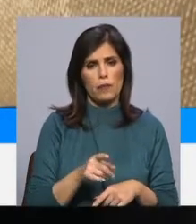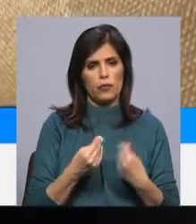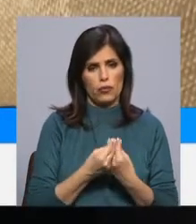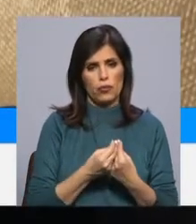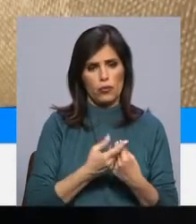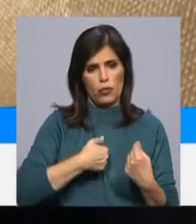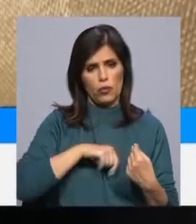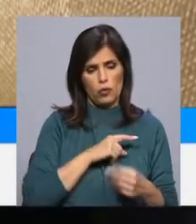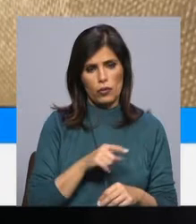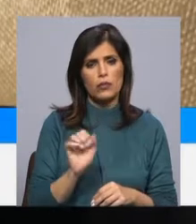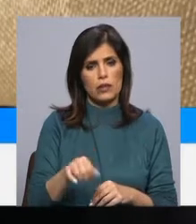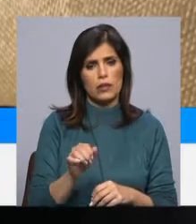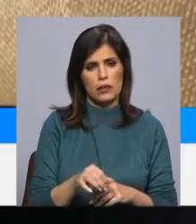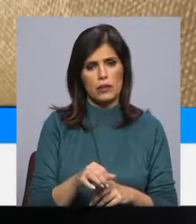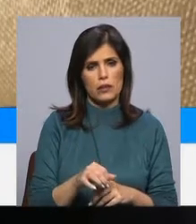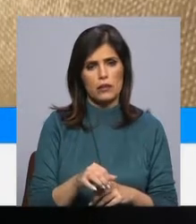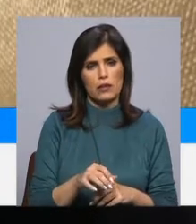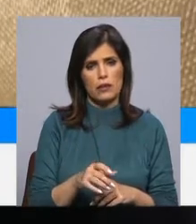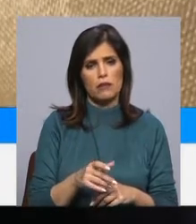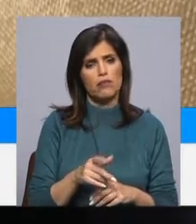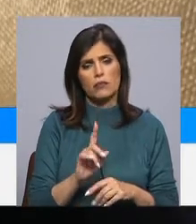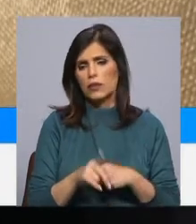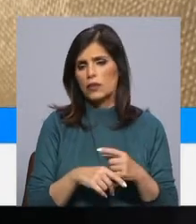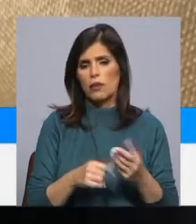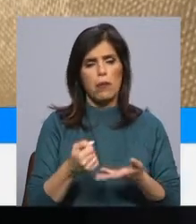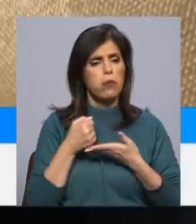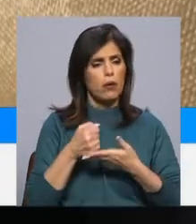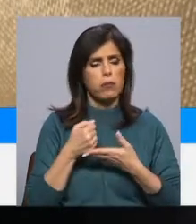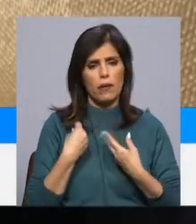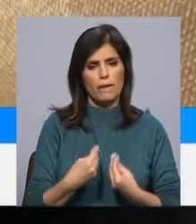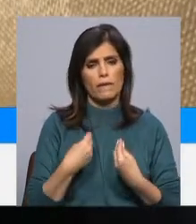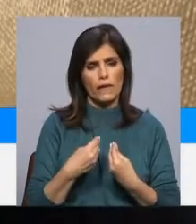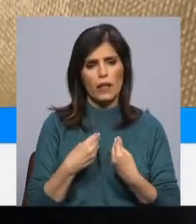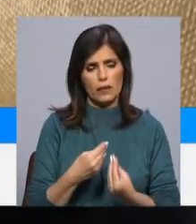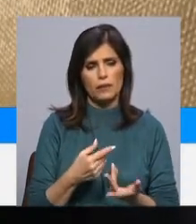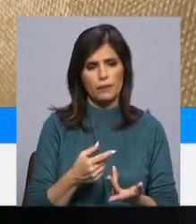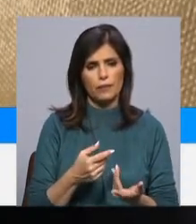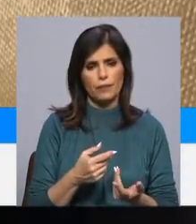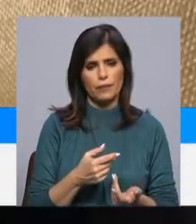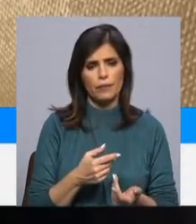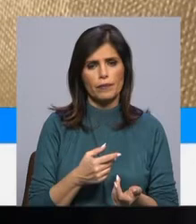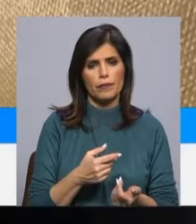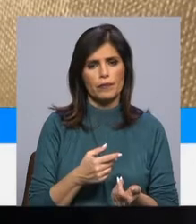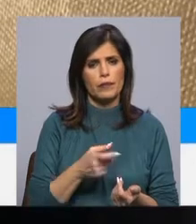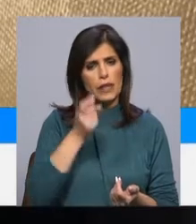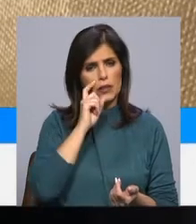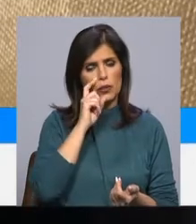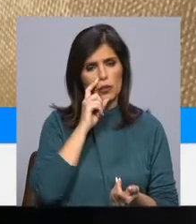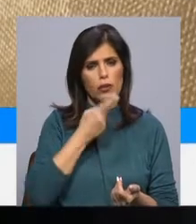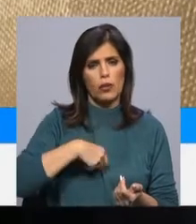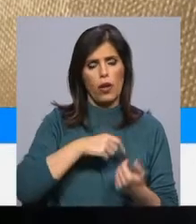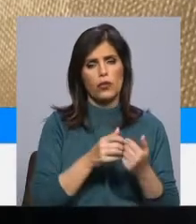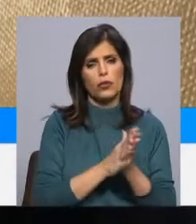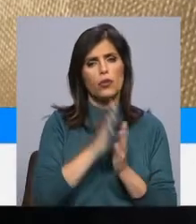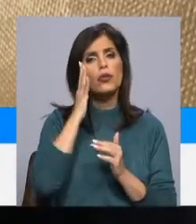conosco tecidinhos de viveu na no apoio constante está seguro estamos